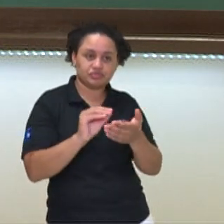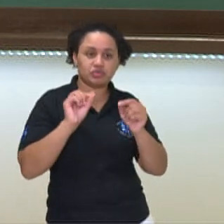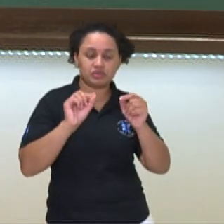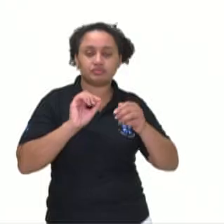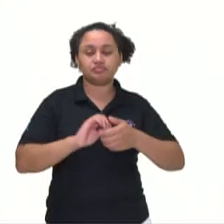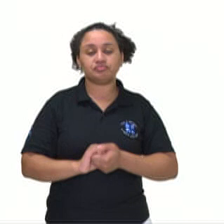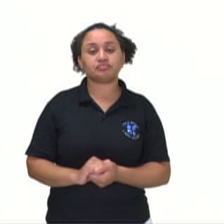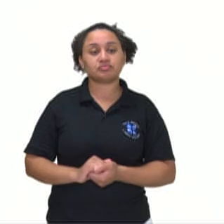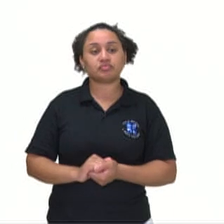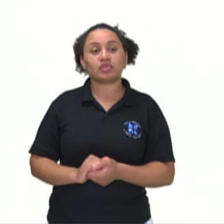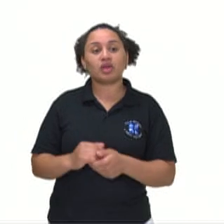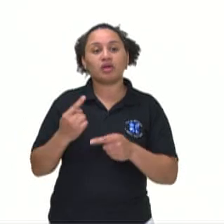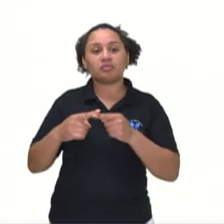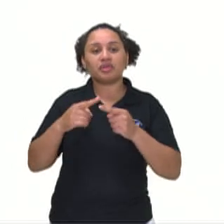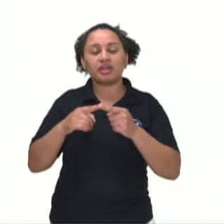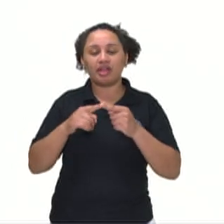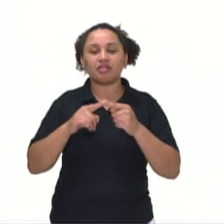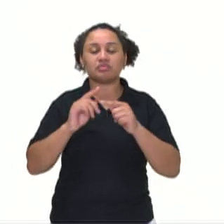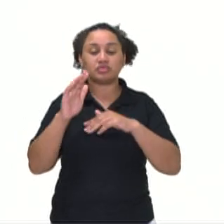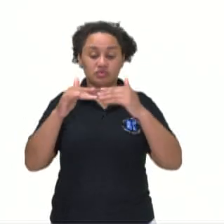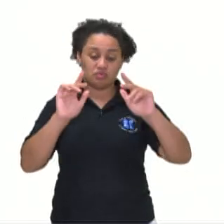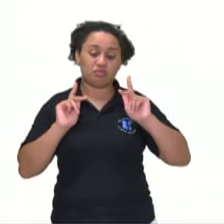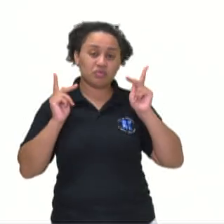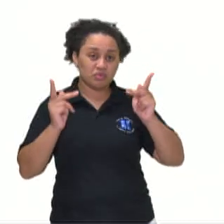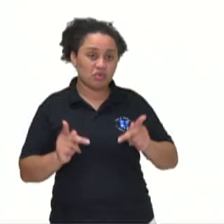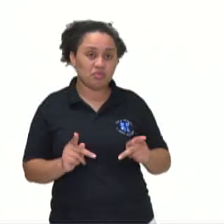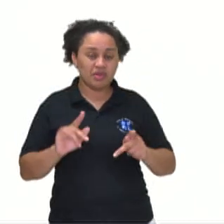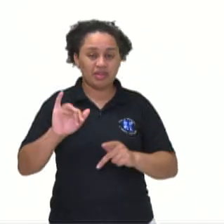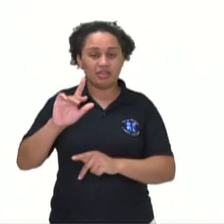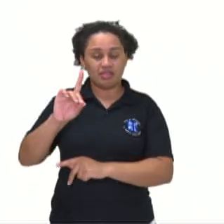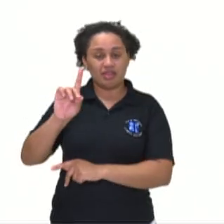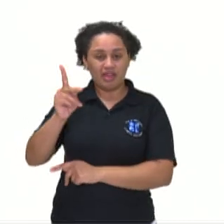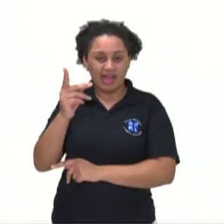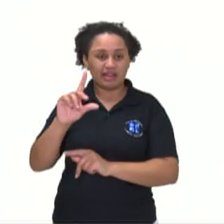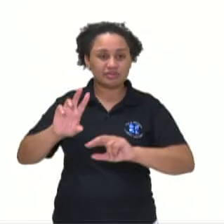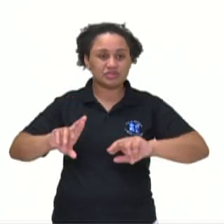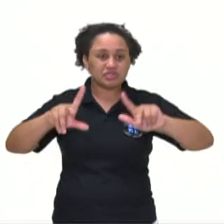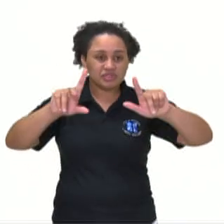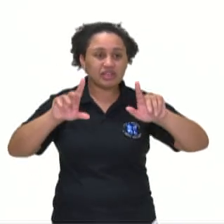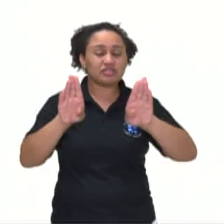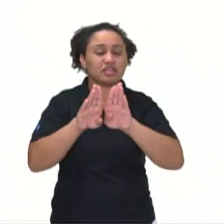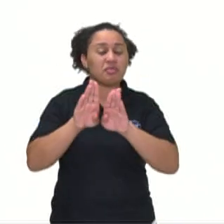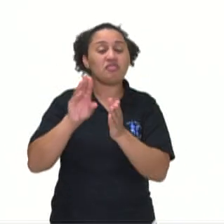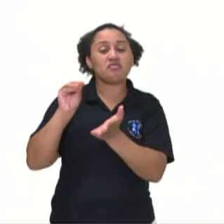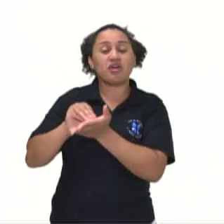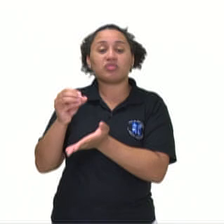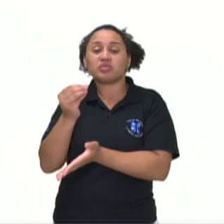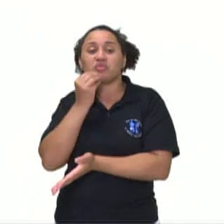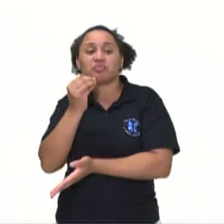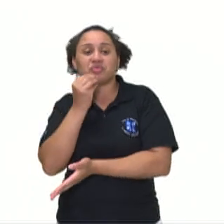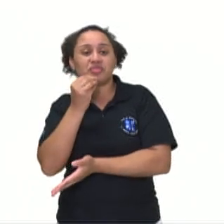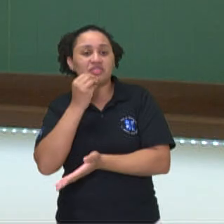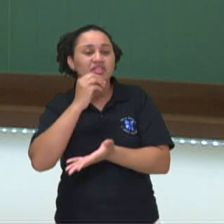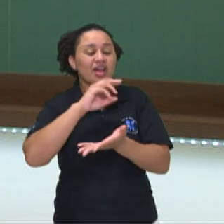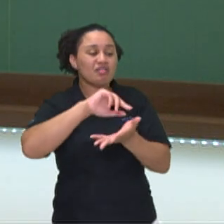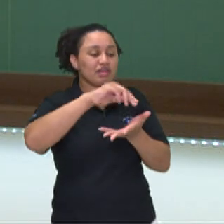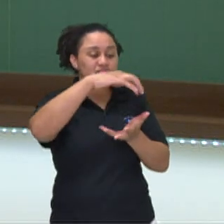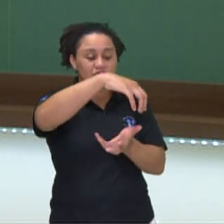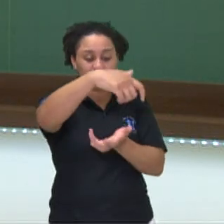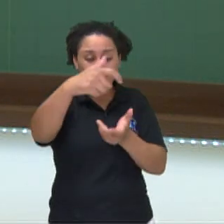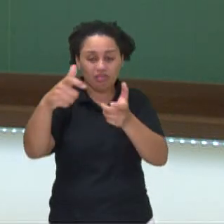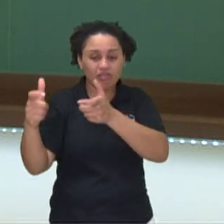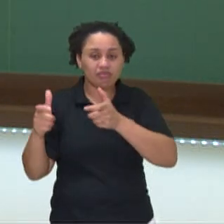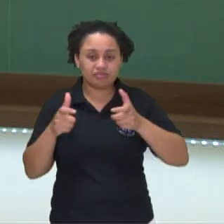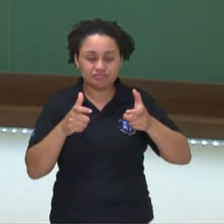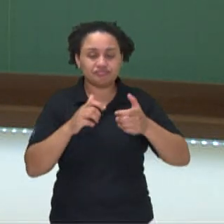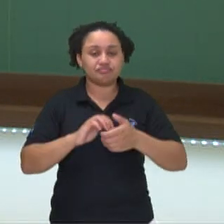aqui, ó. Baixo índice de desenvolvimento humano, o IDH, falta de oportunidades nas mais diversas esferas. Quando